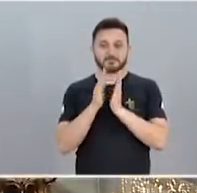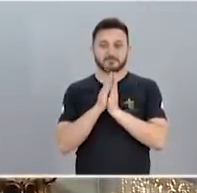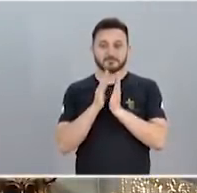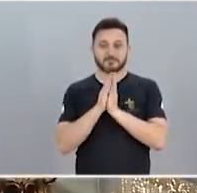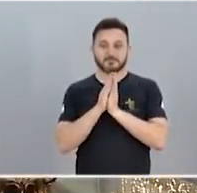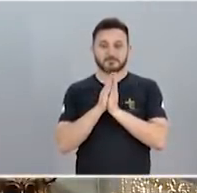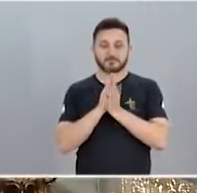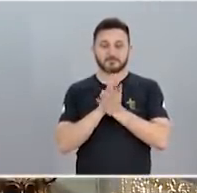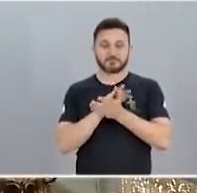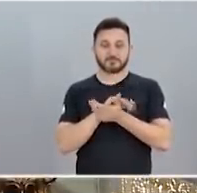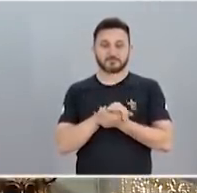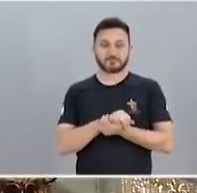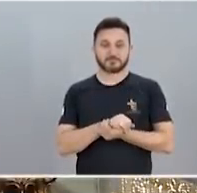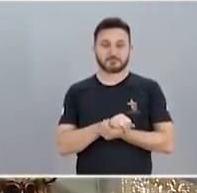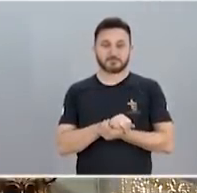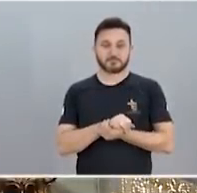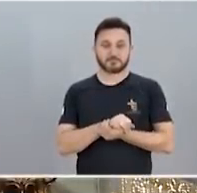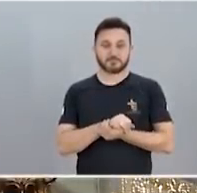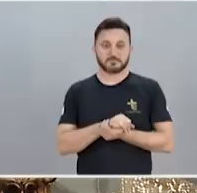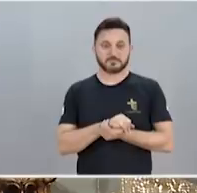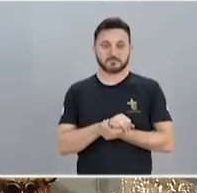Oremos.